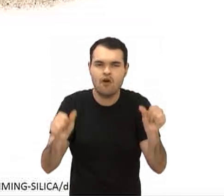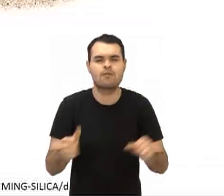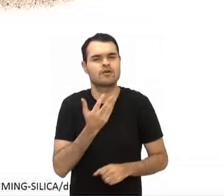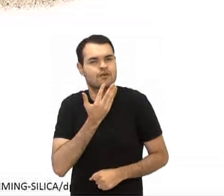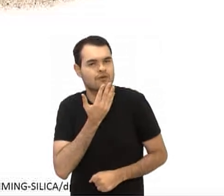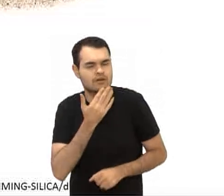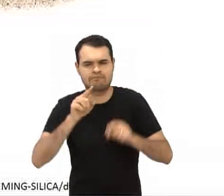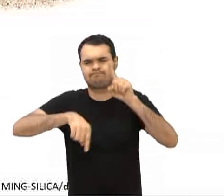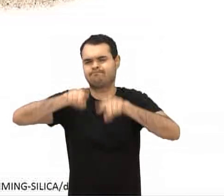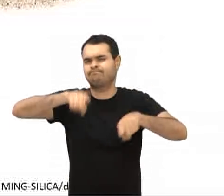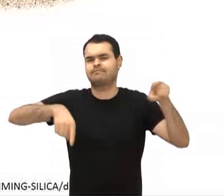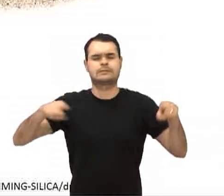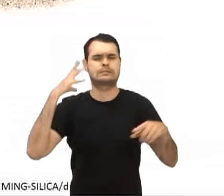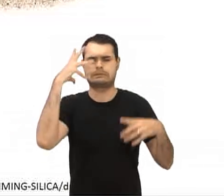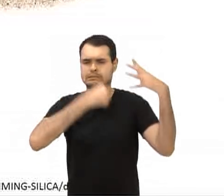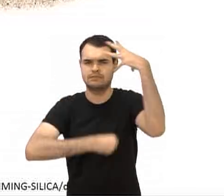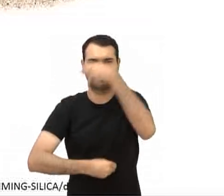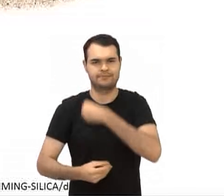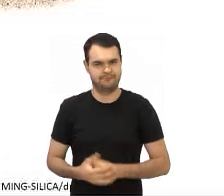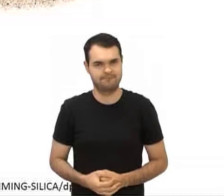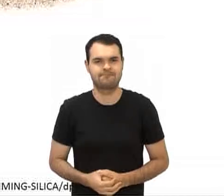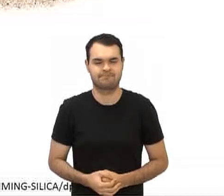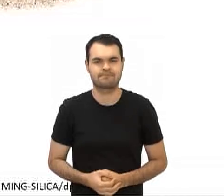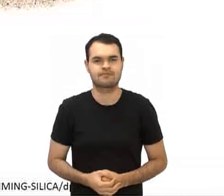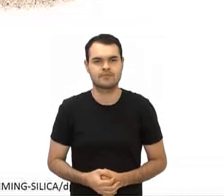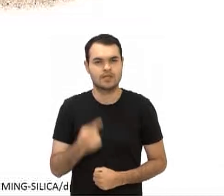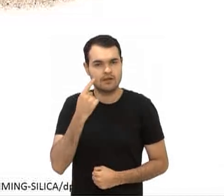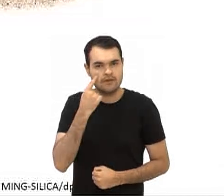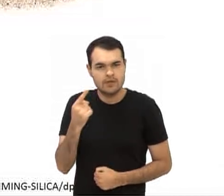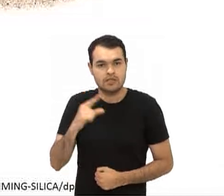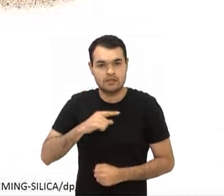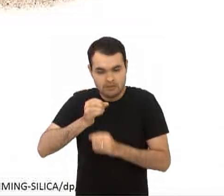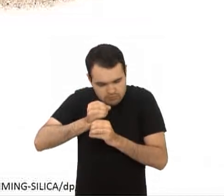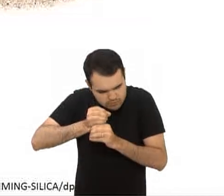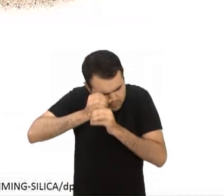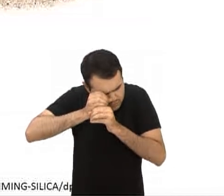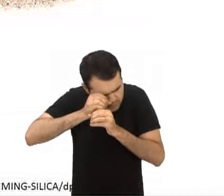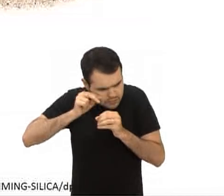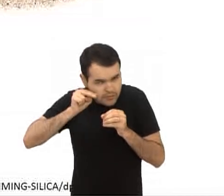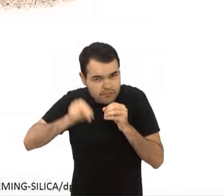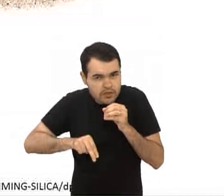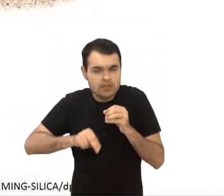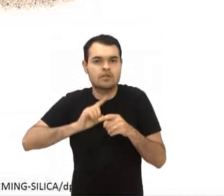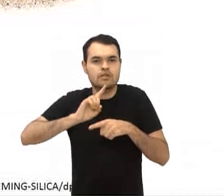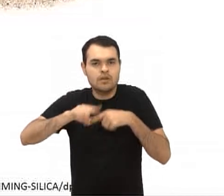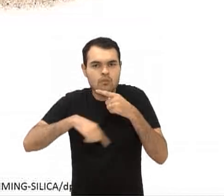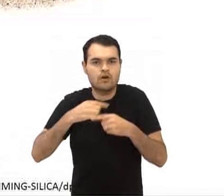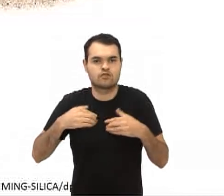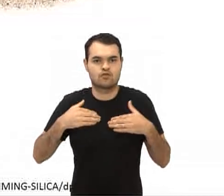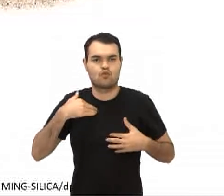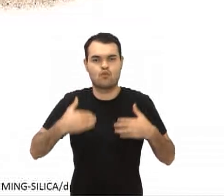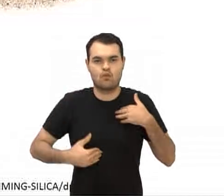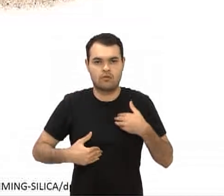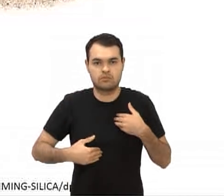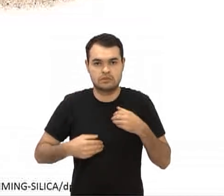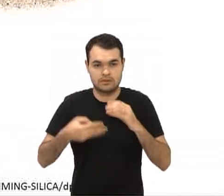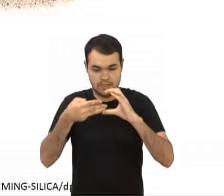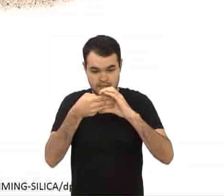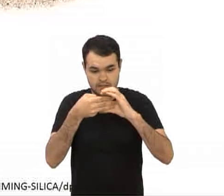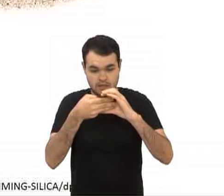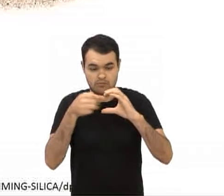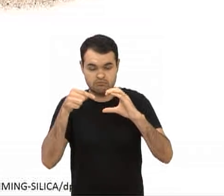cores, uma mais linda que a outra. São vistas com microscópio e depois que o corpinho, a célulazinha da